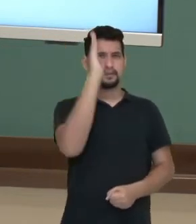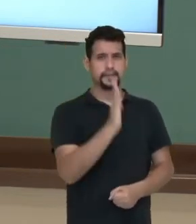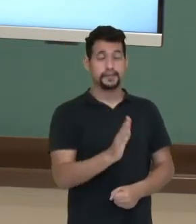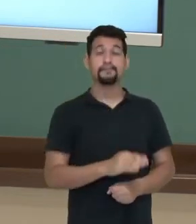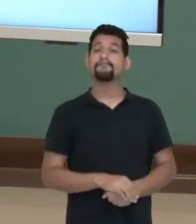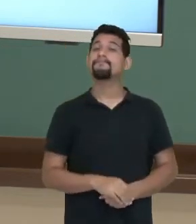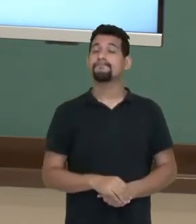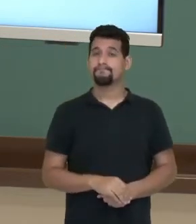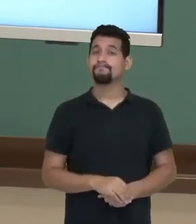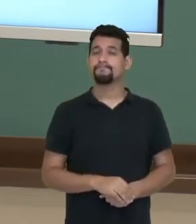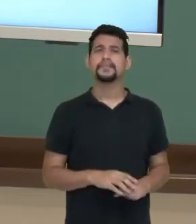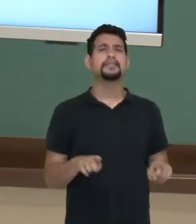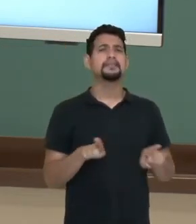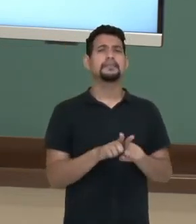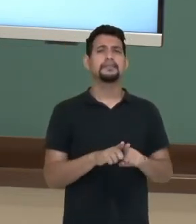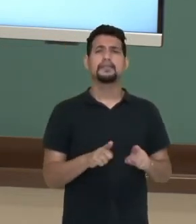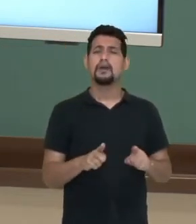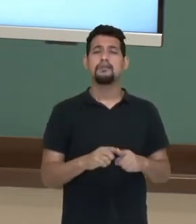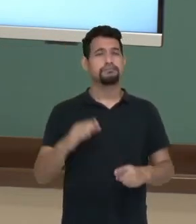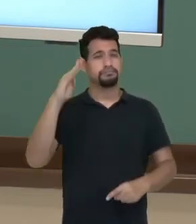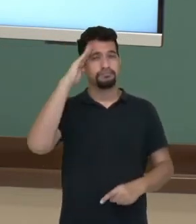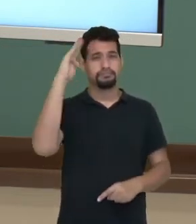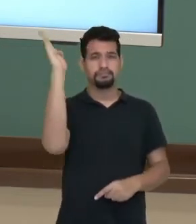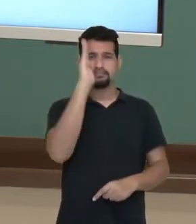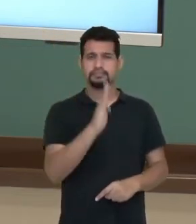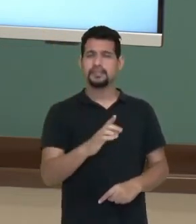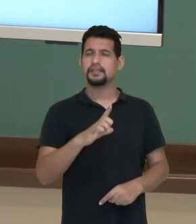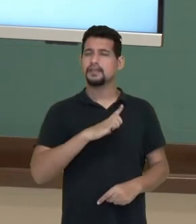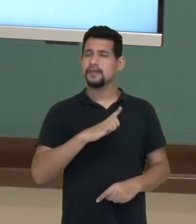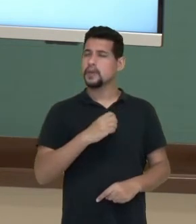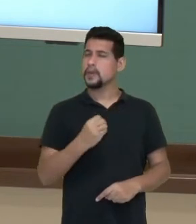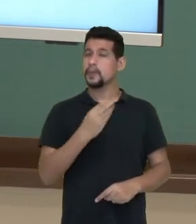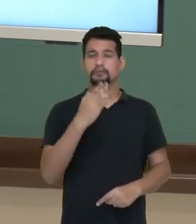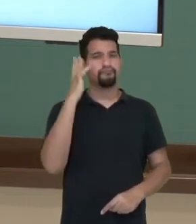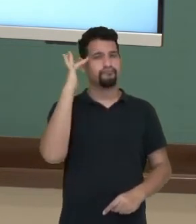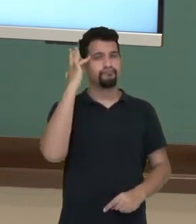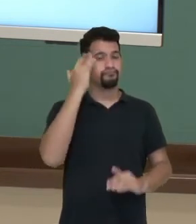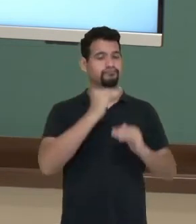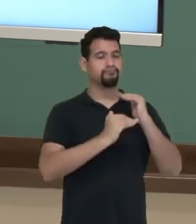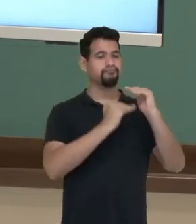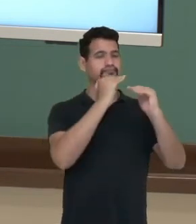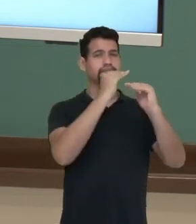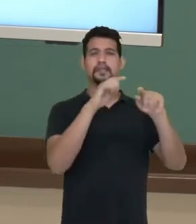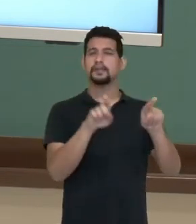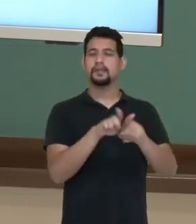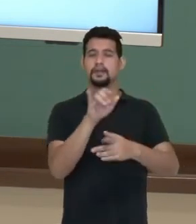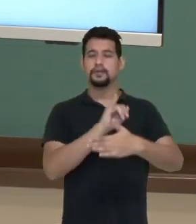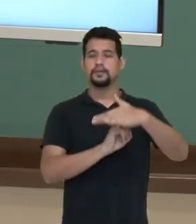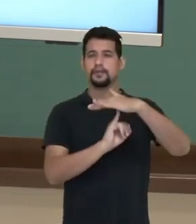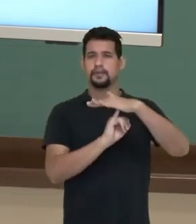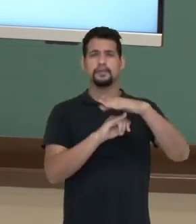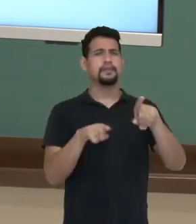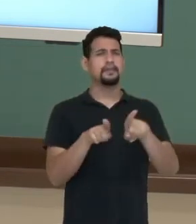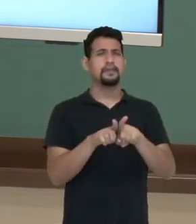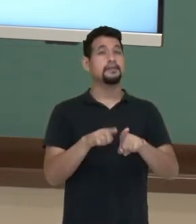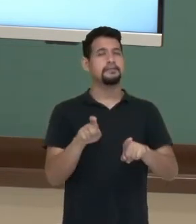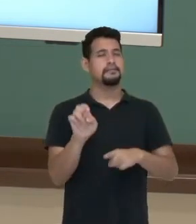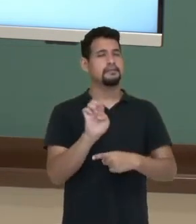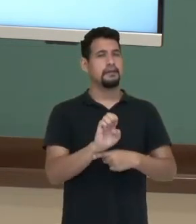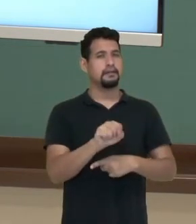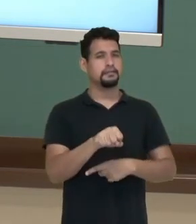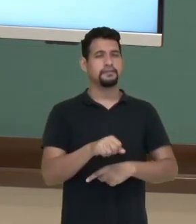Foi nesse momento que nós podemos dizer que o Exército Brasileiro teve um grande amadurecimento como uma instituição de Estado.